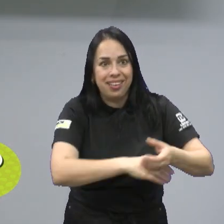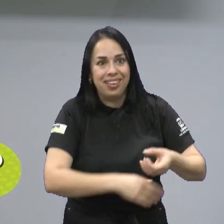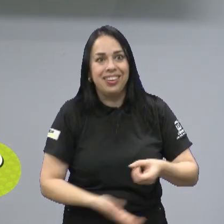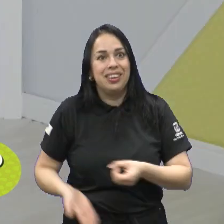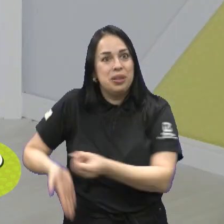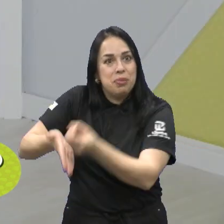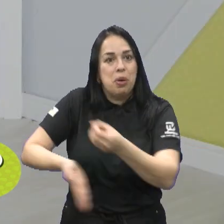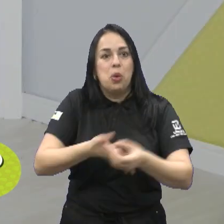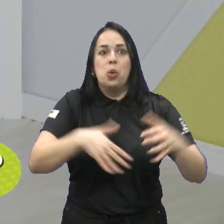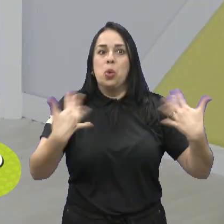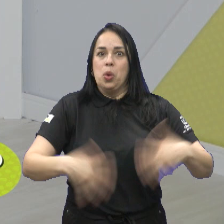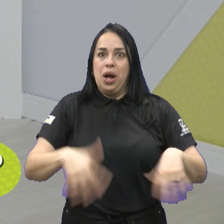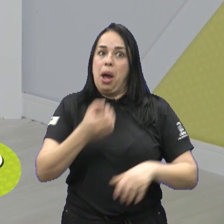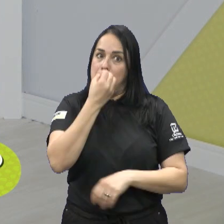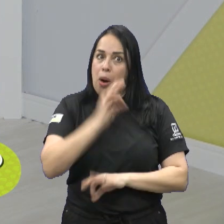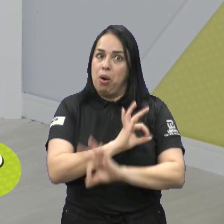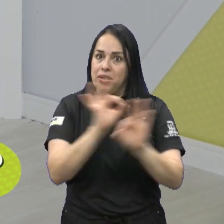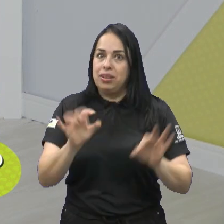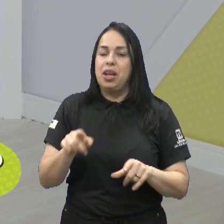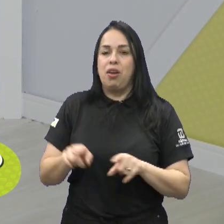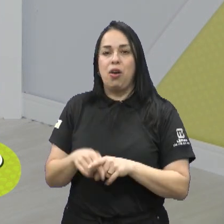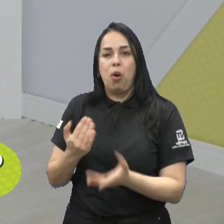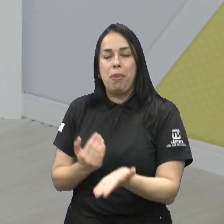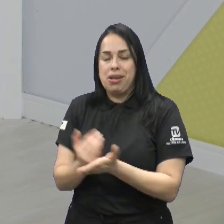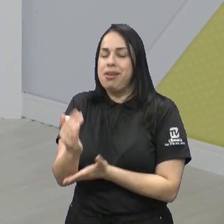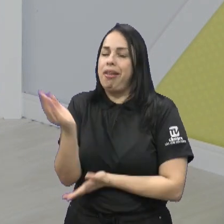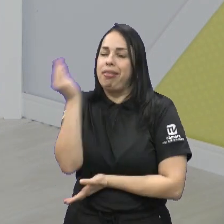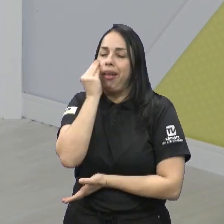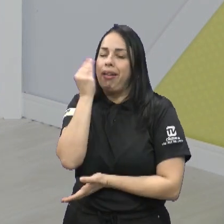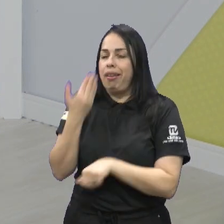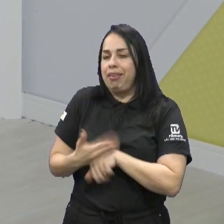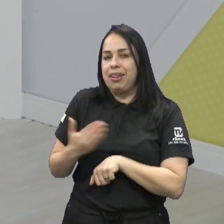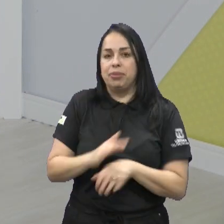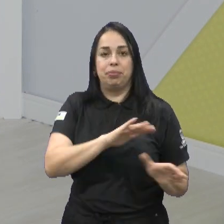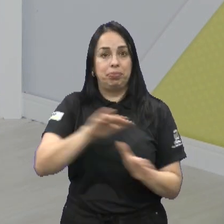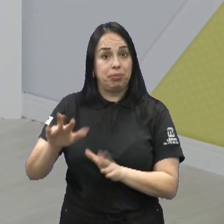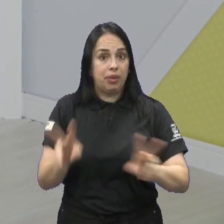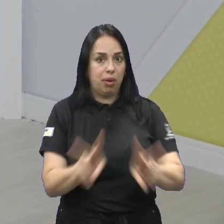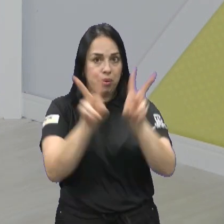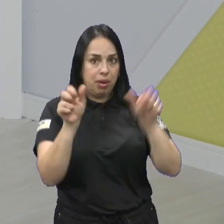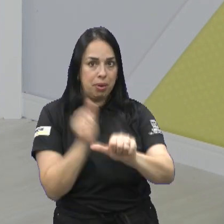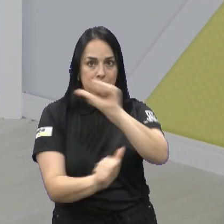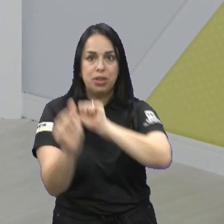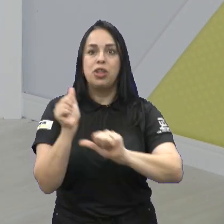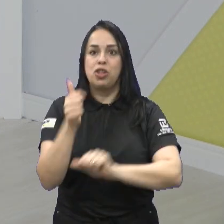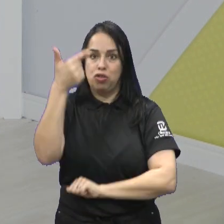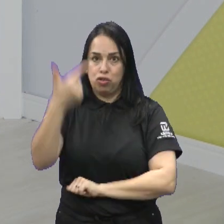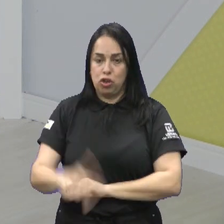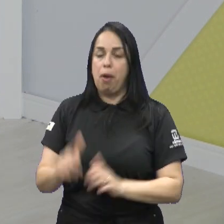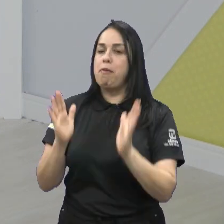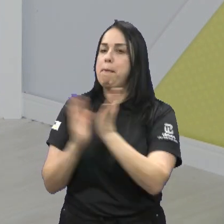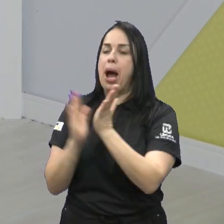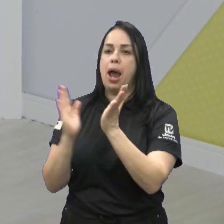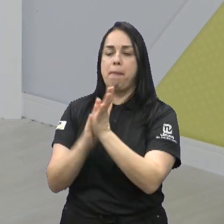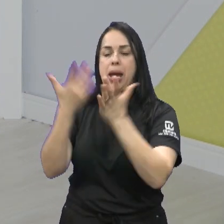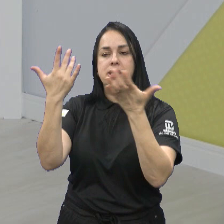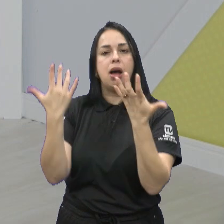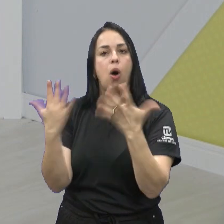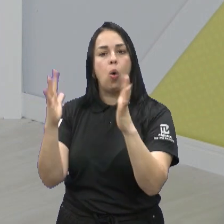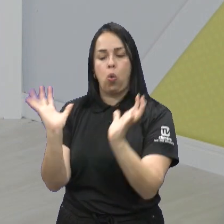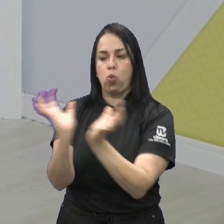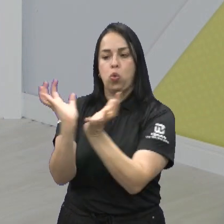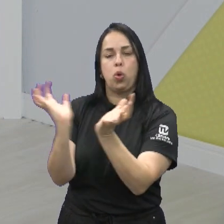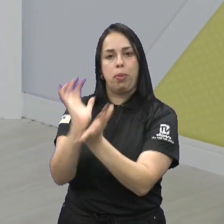viu? Muito obrigado. Dou minhas saquetadas por lá, viu, Paulito? Paulito, mudando de assunto, aliás, mais uma vez, parabéns a todos os envolvidos nos